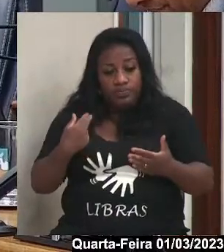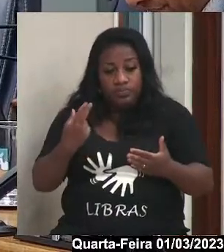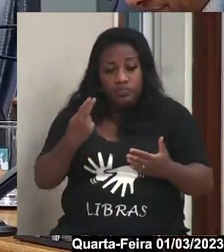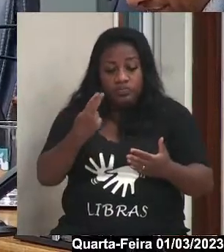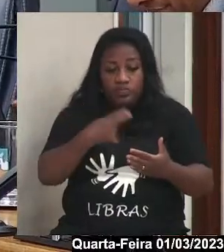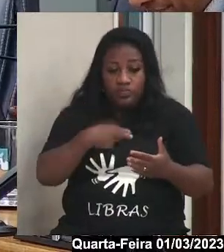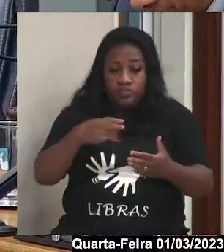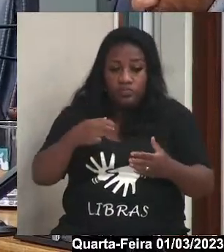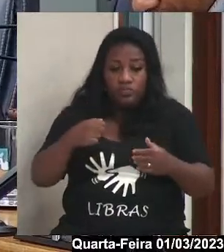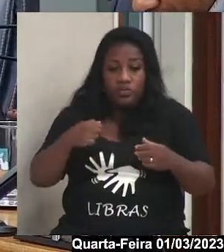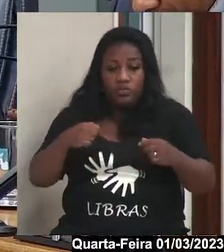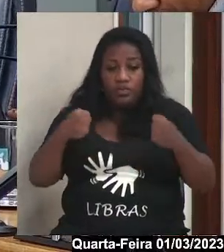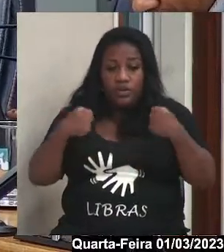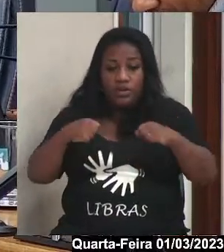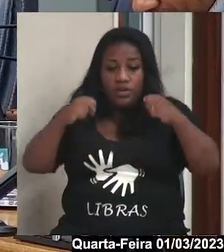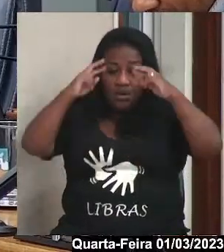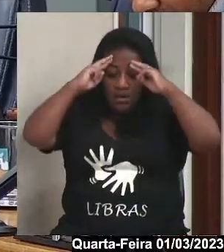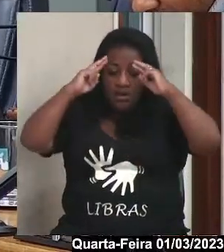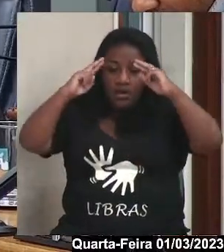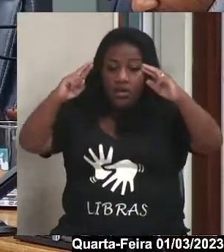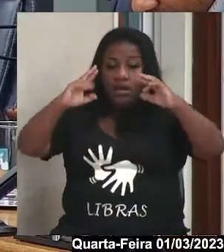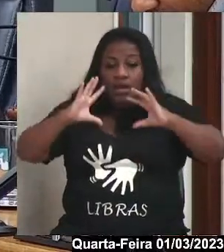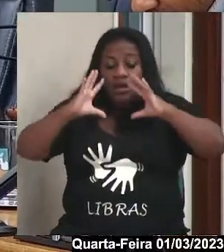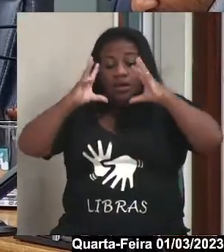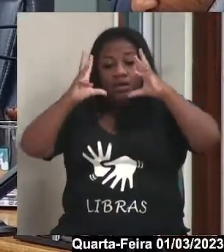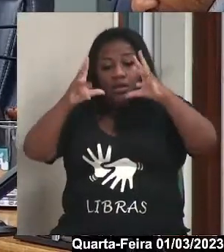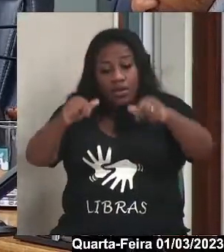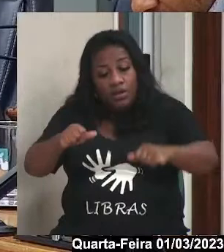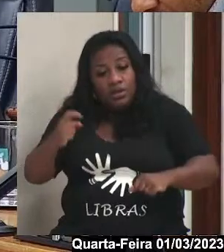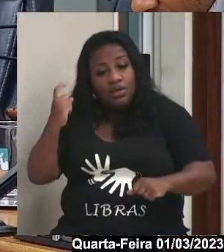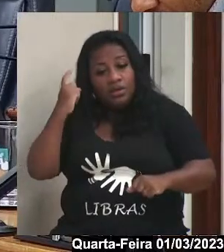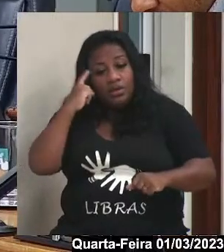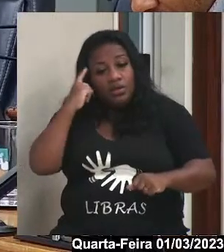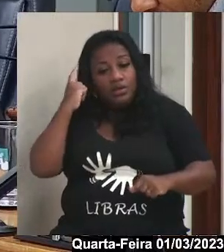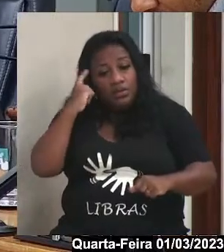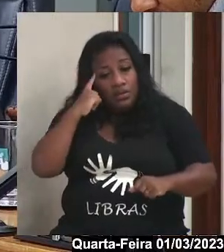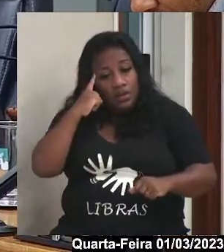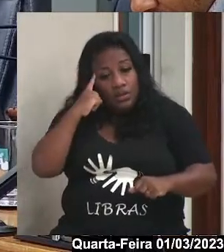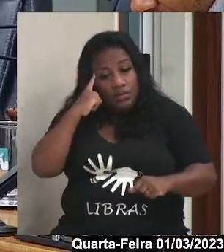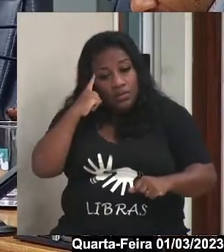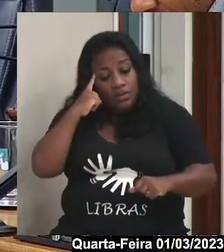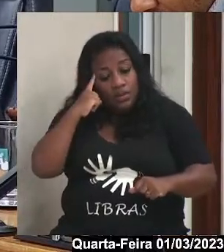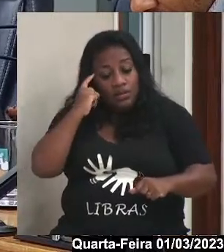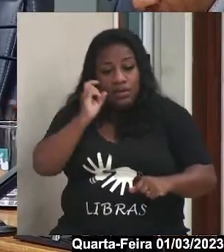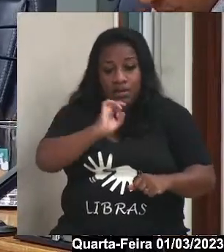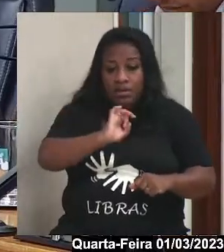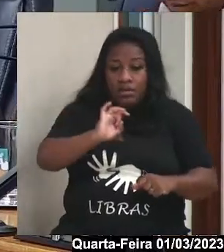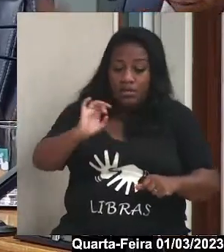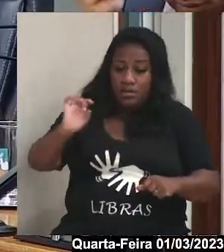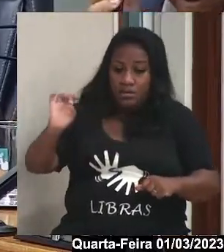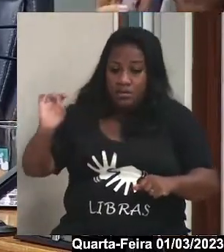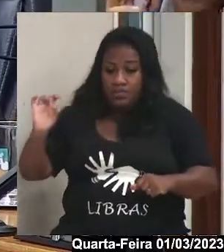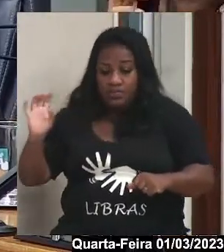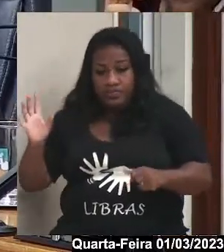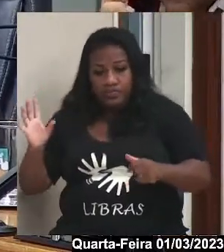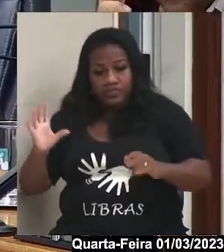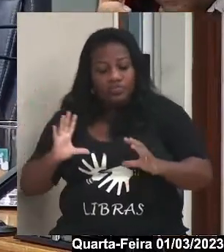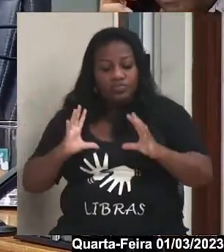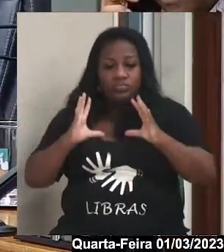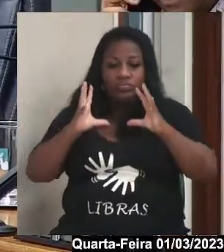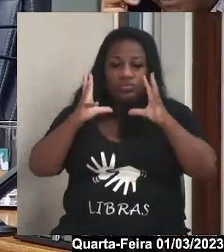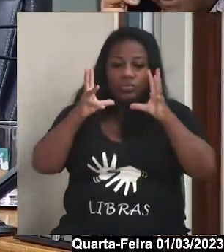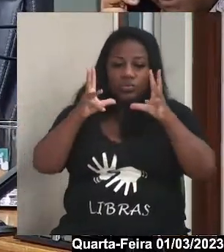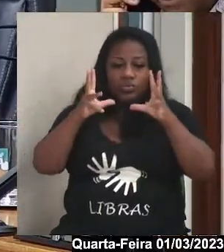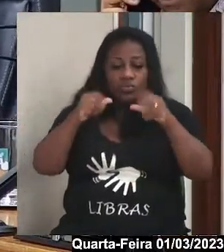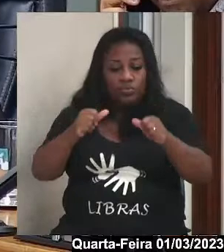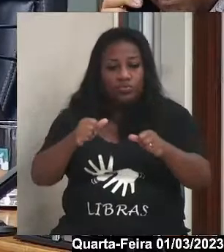nós temos que respeitar todas as lideranças, porque a gente não faz política só comigo só, nem com o Renato, com o presidente, com o Gilson, é com